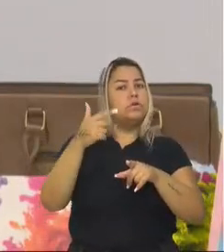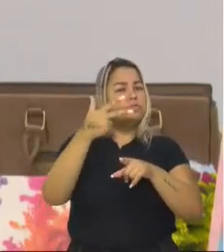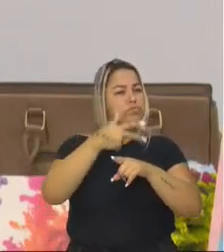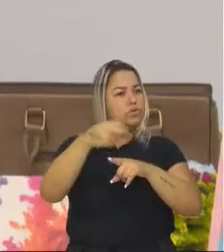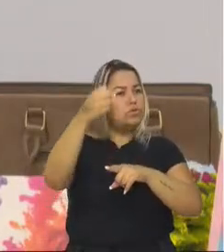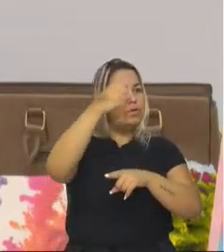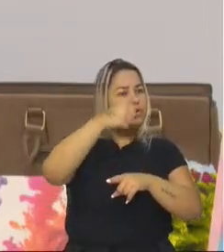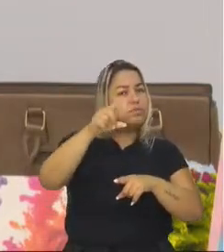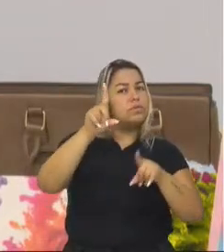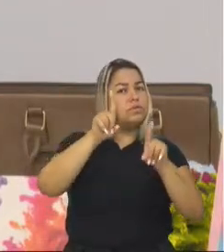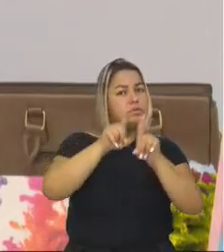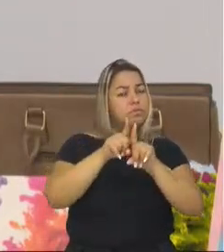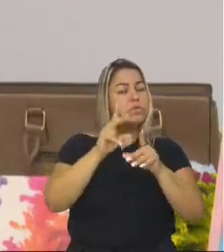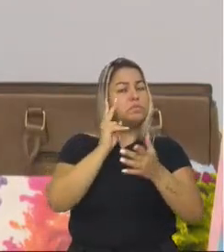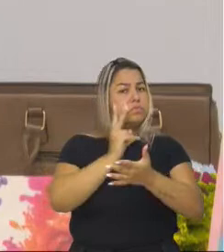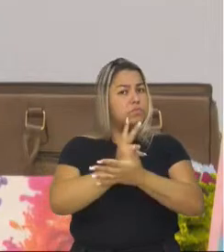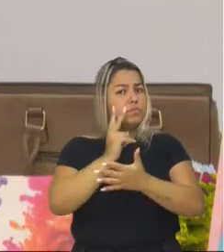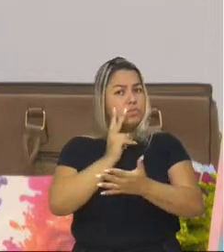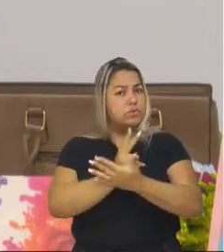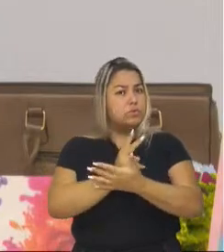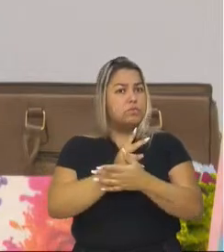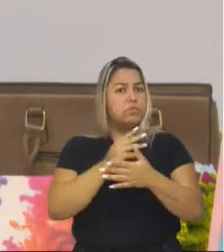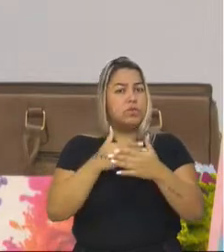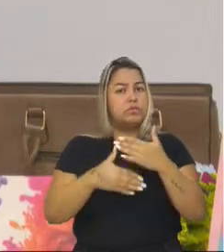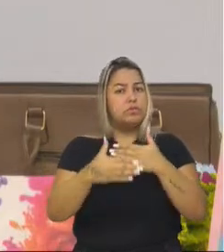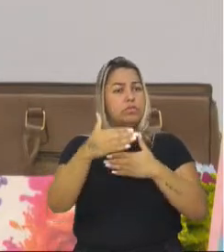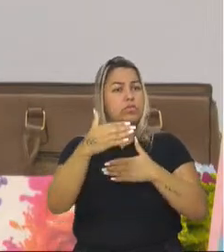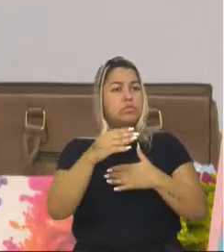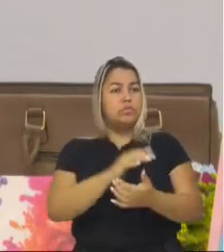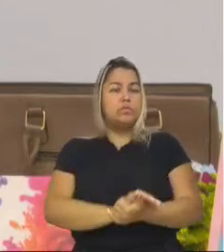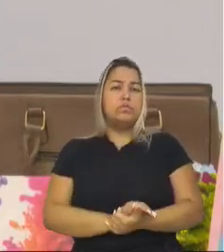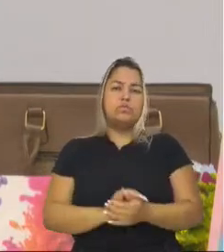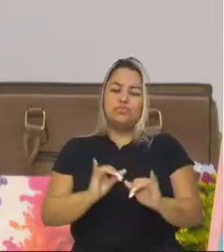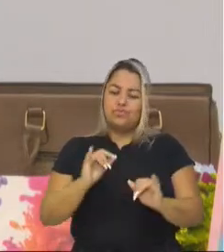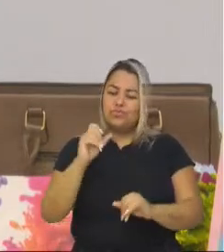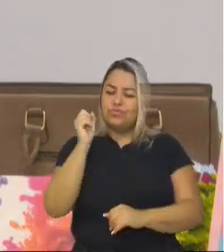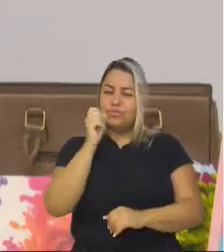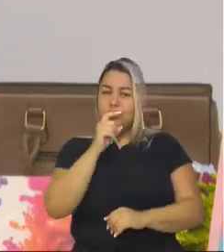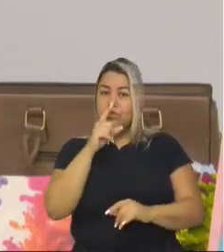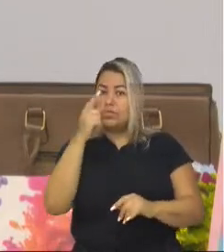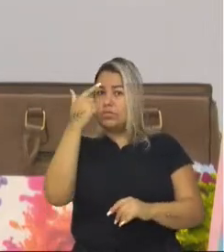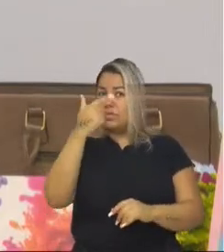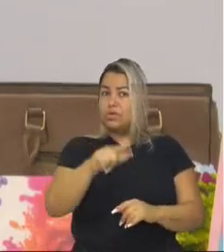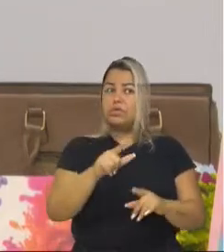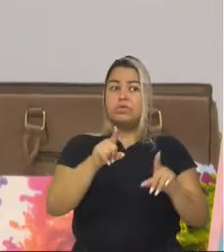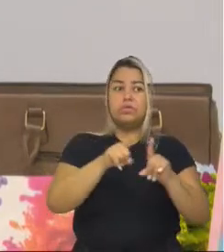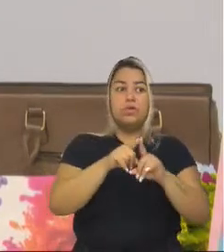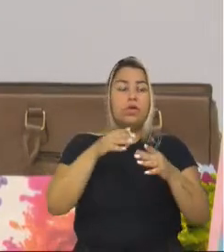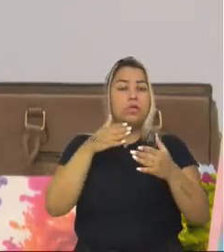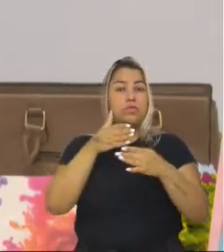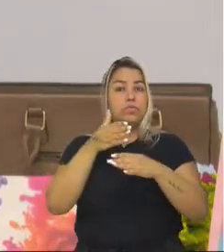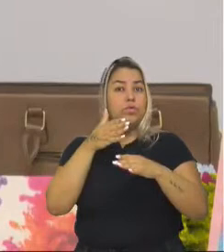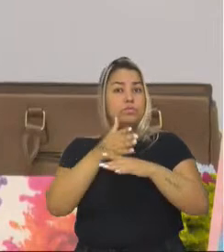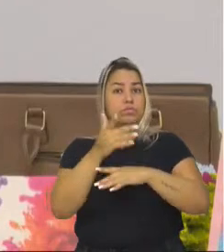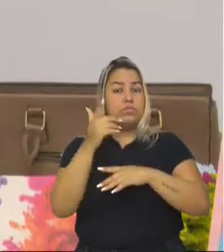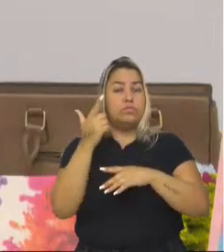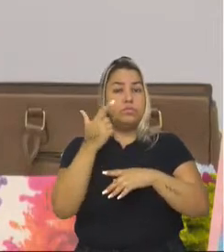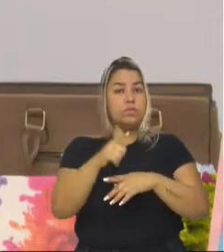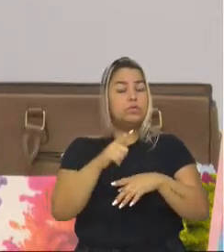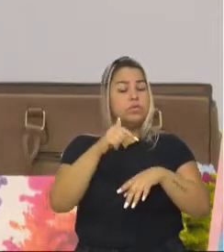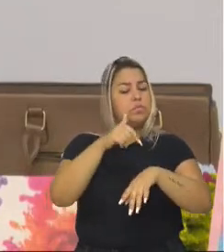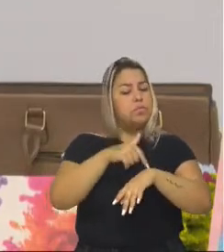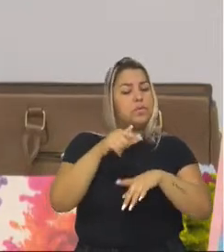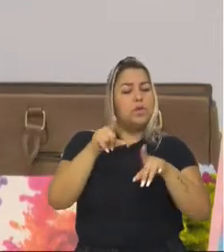a criminalização, como a retificação, que foi nesse período muito duro que nós conquistamos, foram as nossas tábuas para passar por esse momento